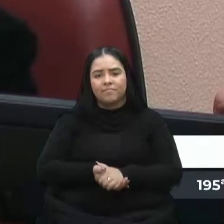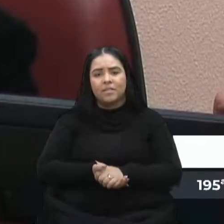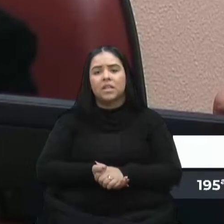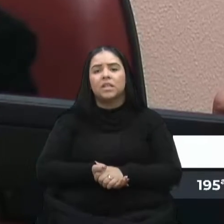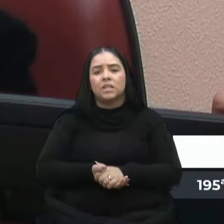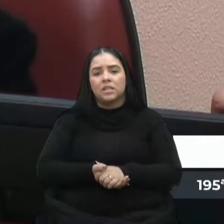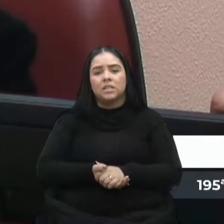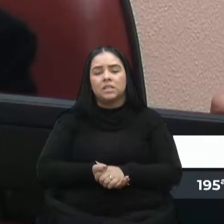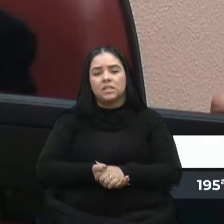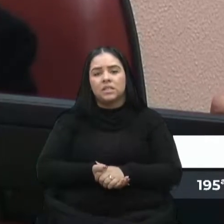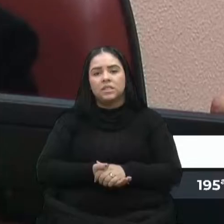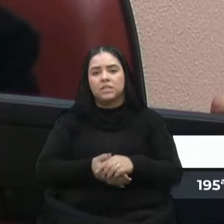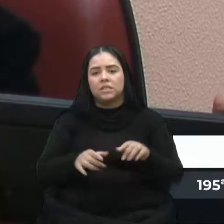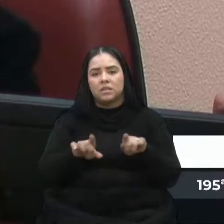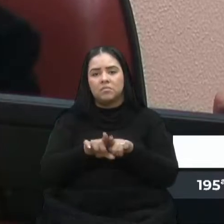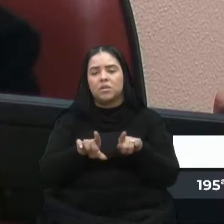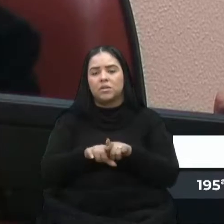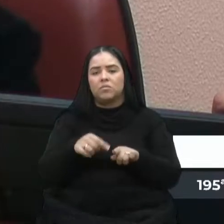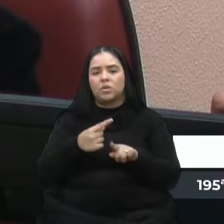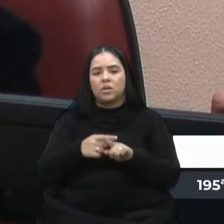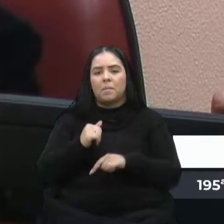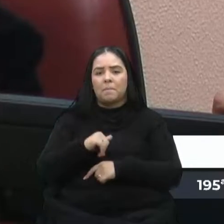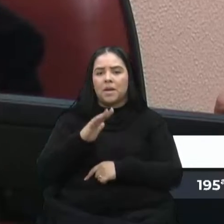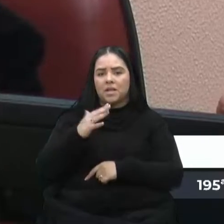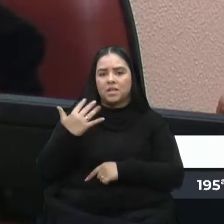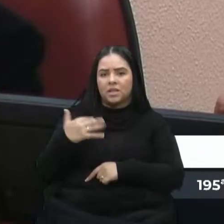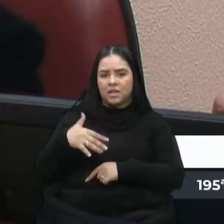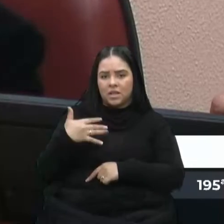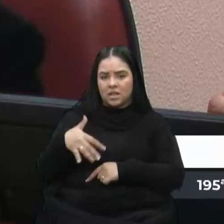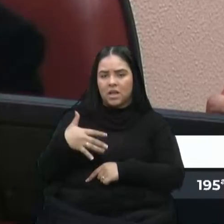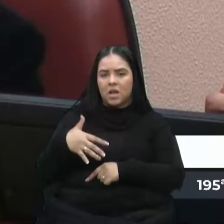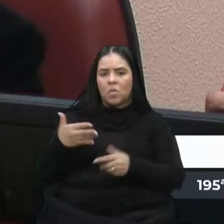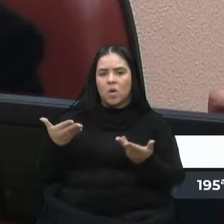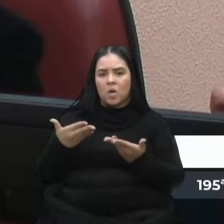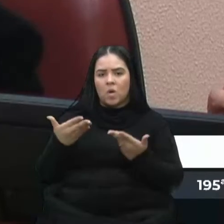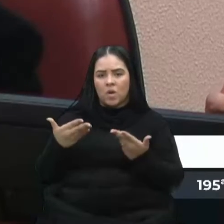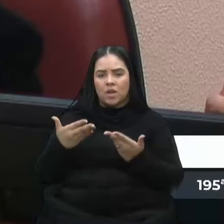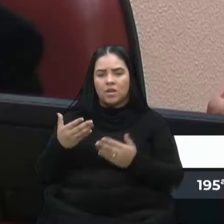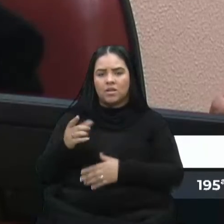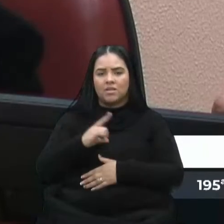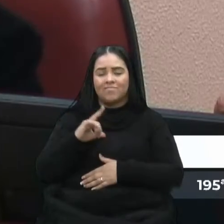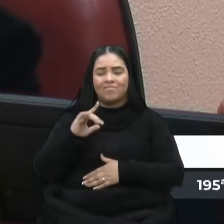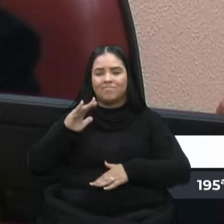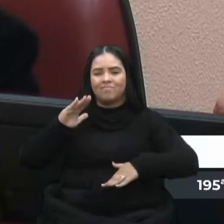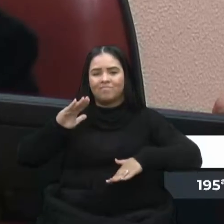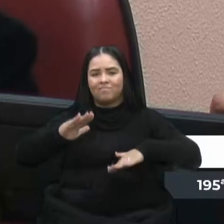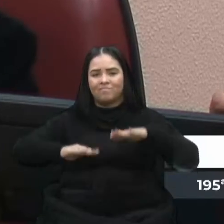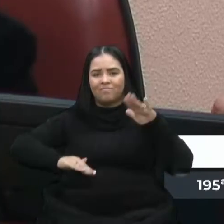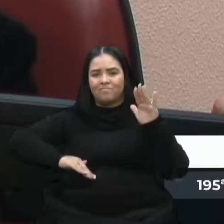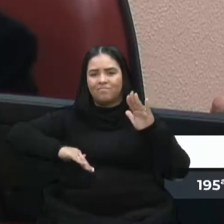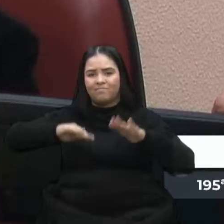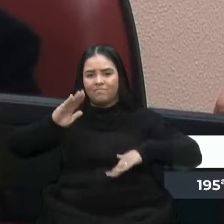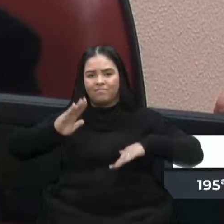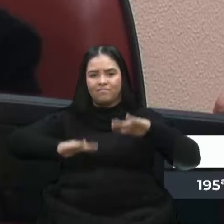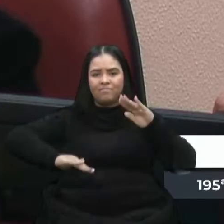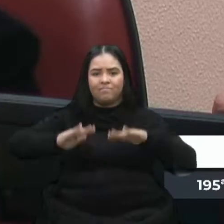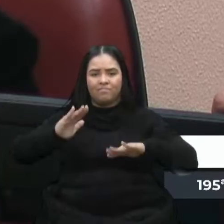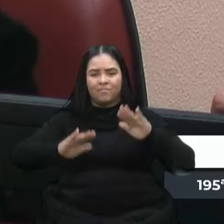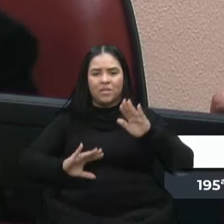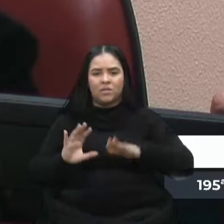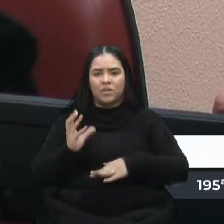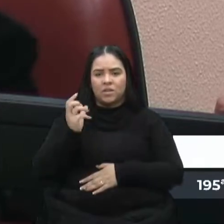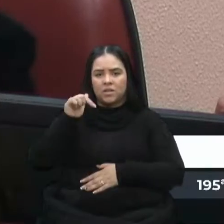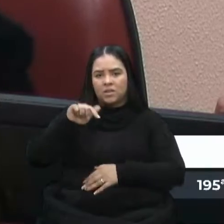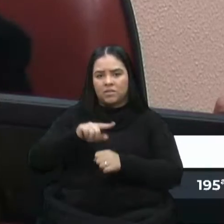desse aumento de passagem, vai esse desequilíbrio social que está acontecendo aqui em